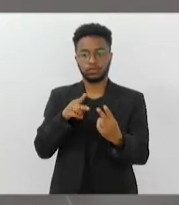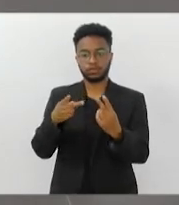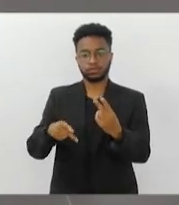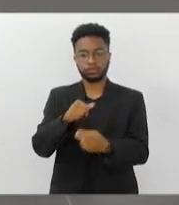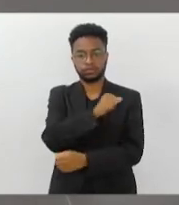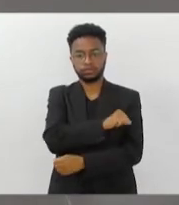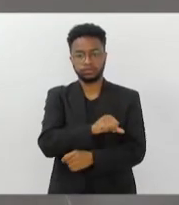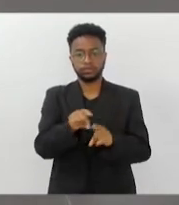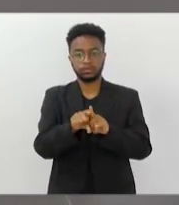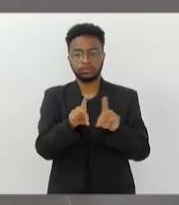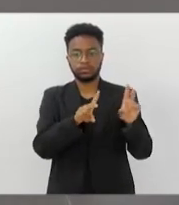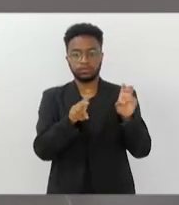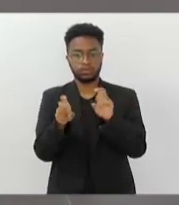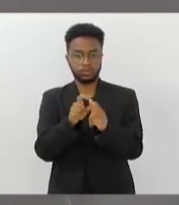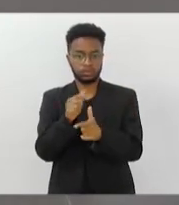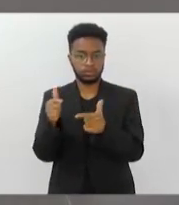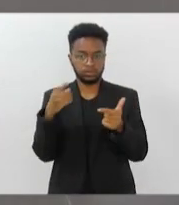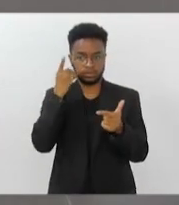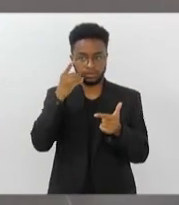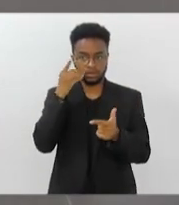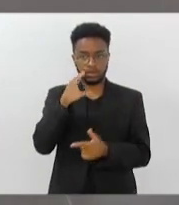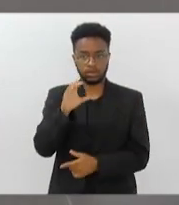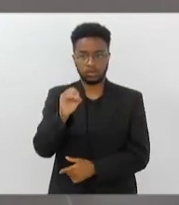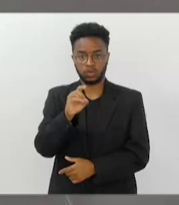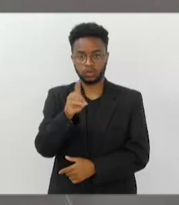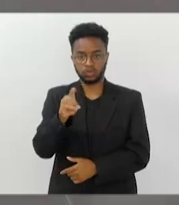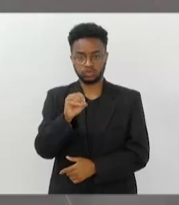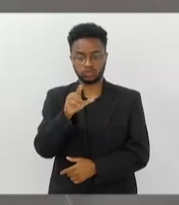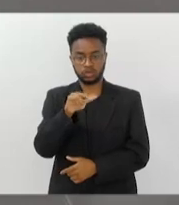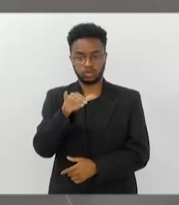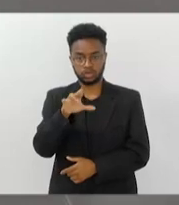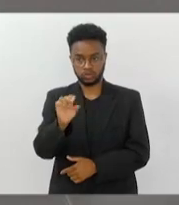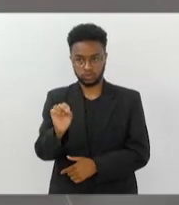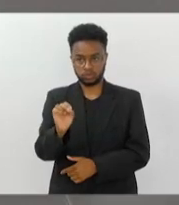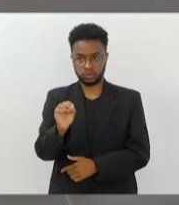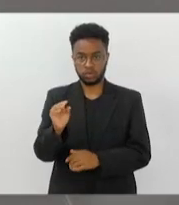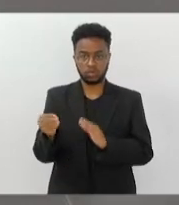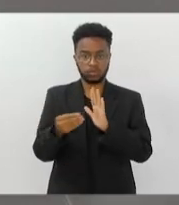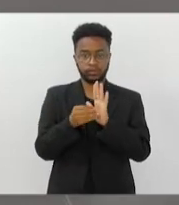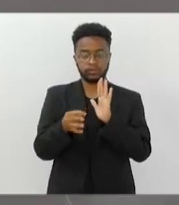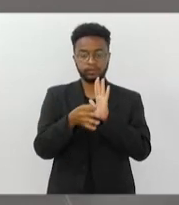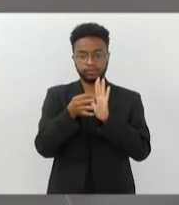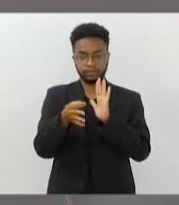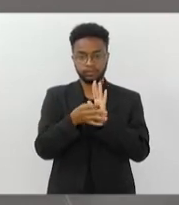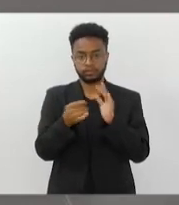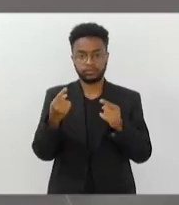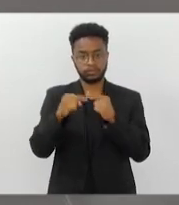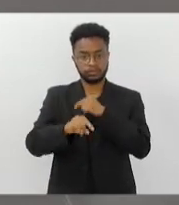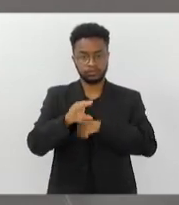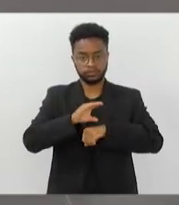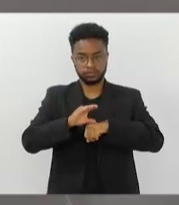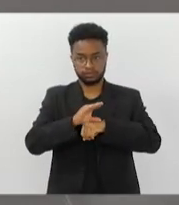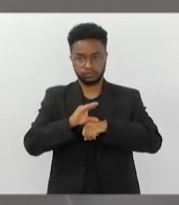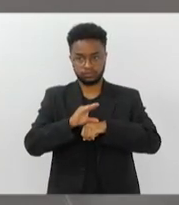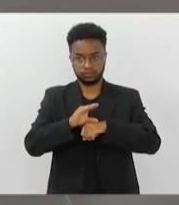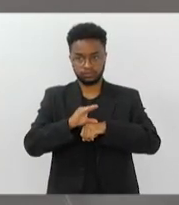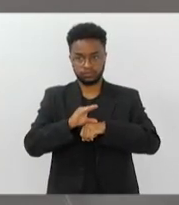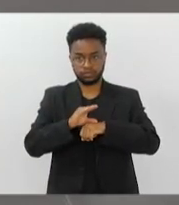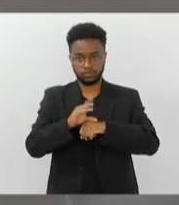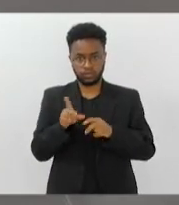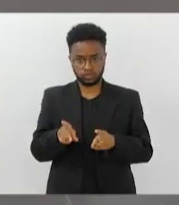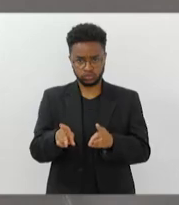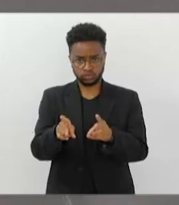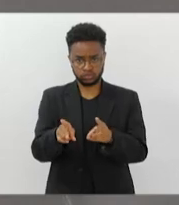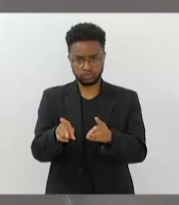outras providências. Deputado Vinícius Cozolino teria dado parecer pela inconstitucionalidade. Está